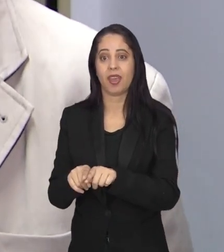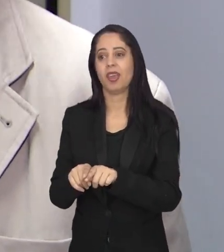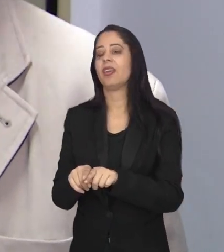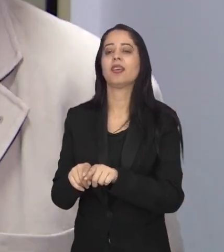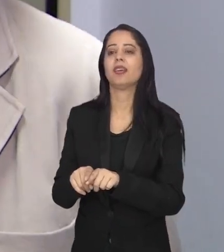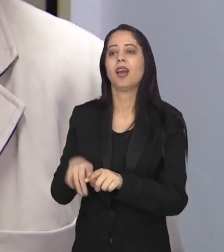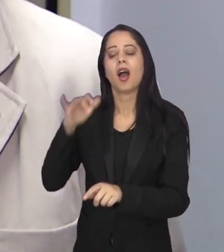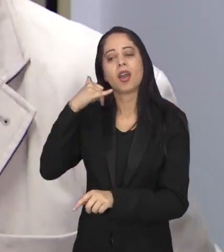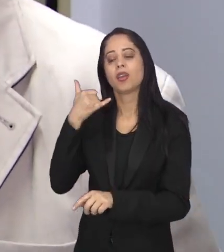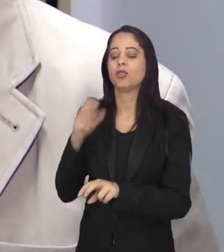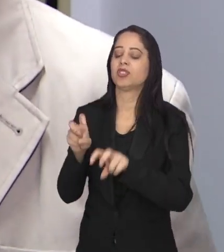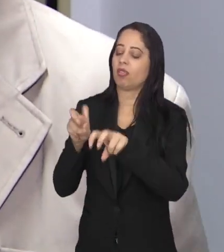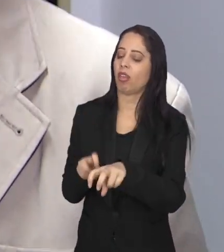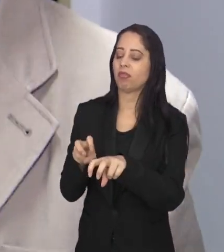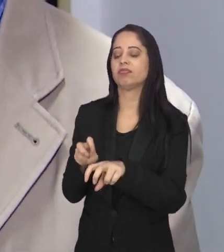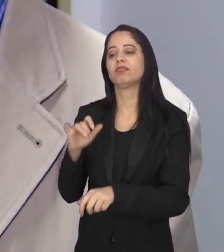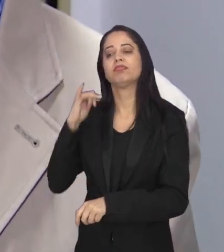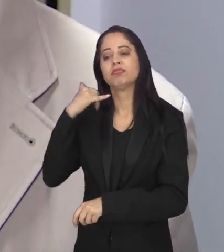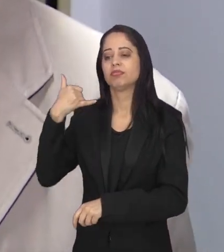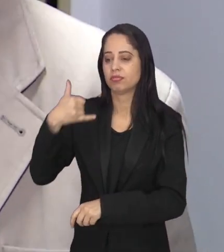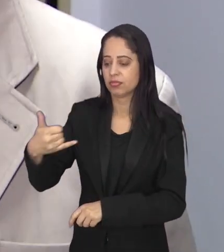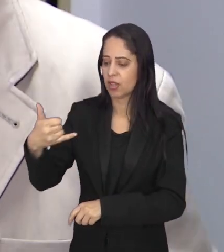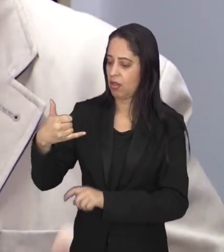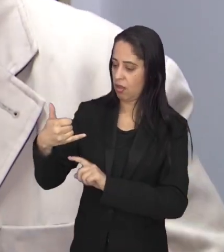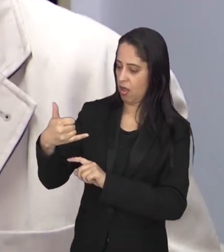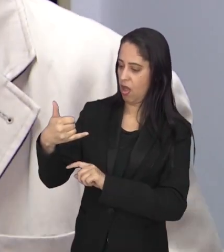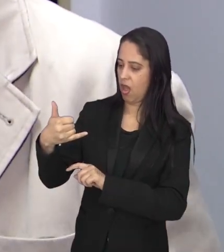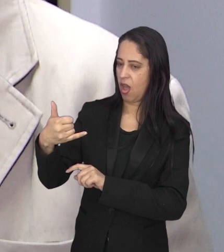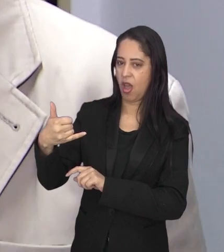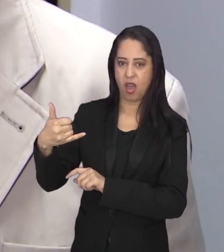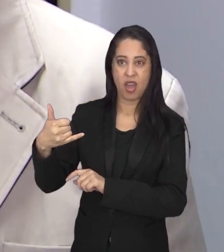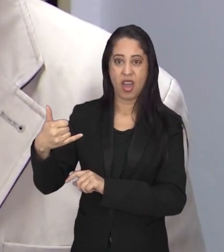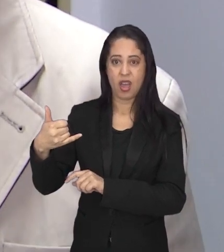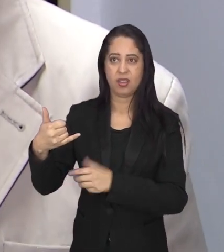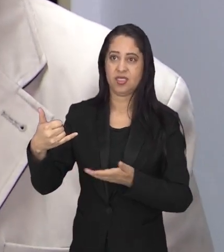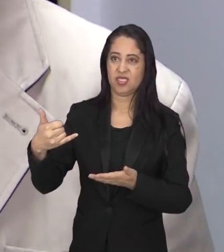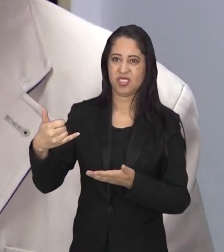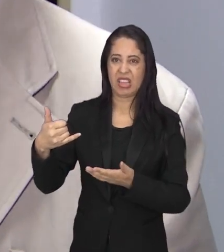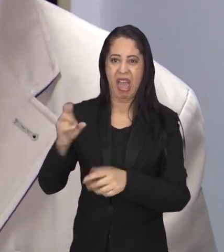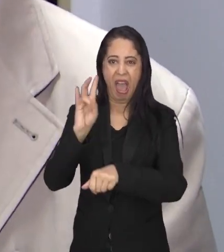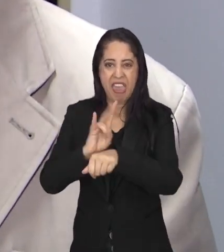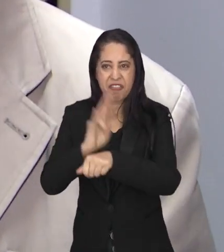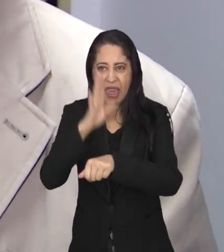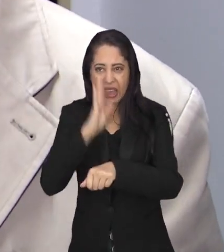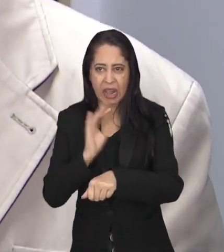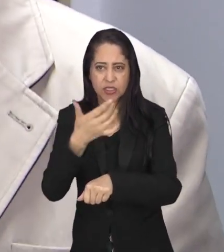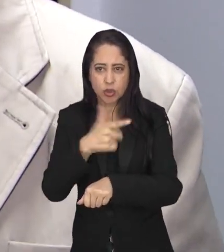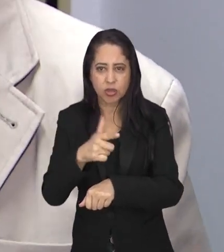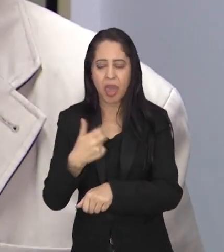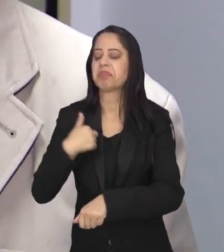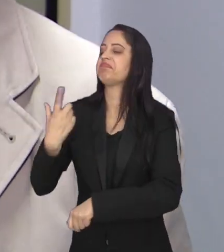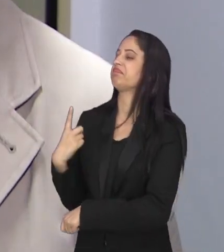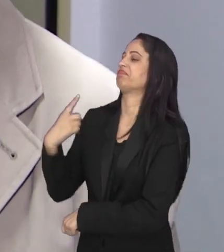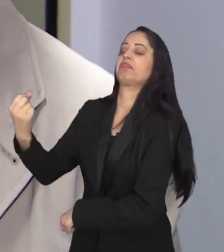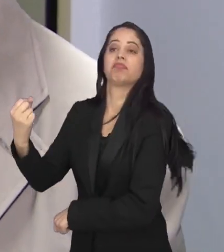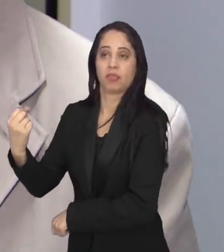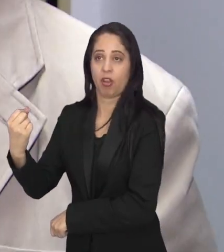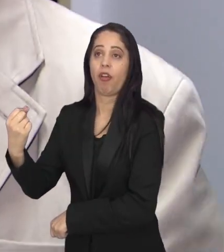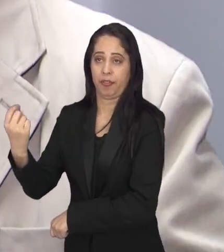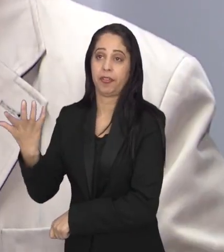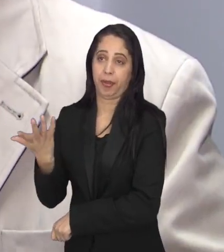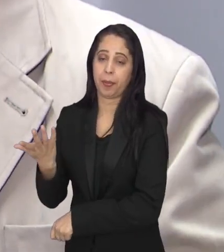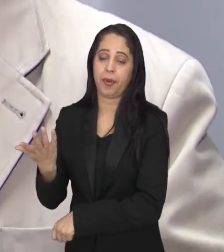ele pretende garantir o atendimento para vários públicos, mesmo aqueles que não têm acesso à internet ou possuem um